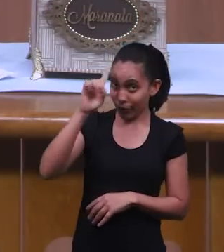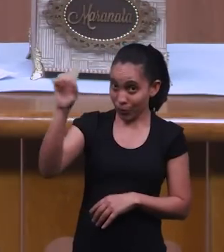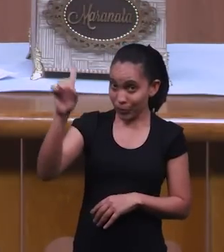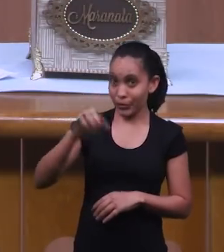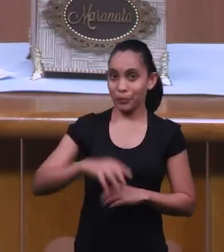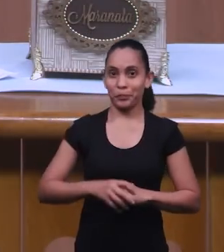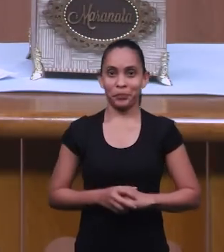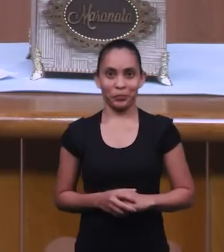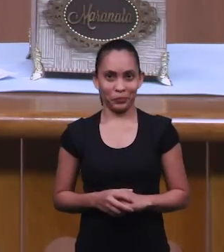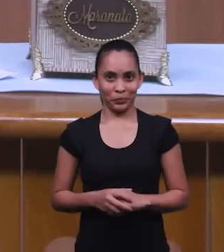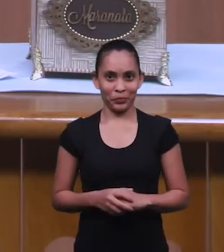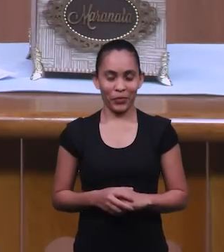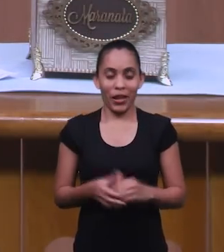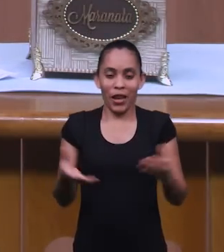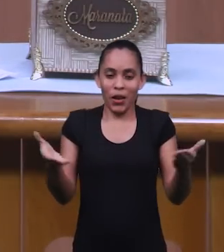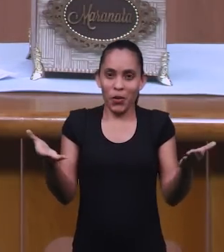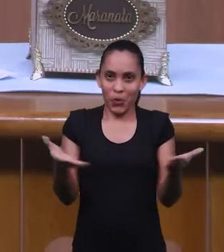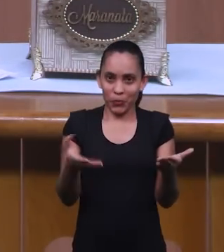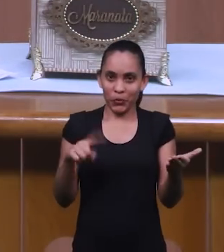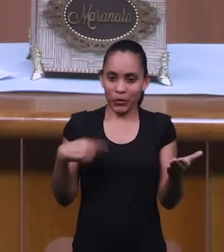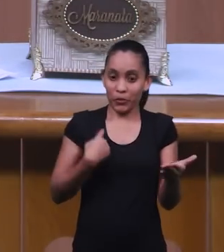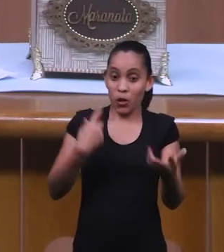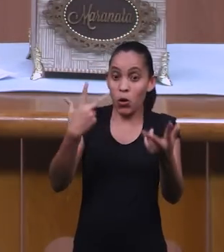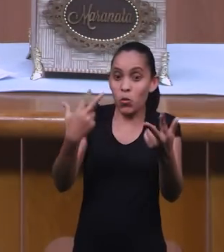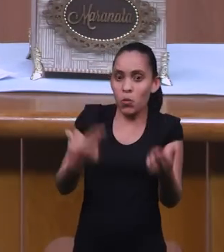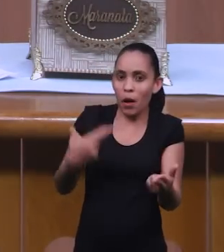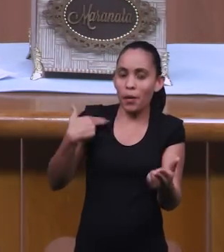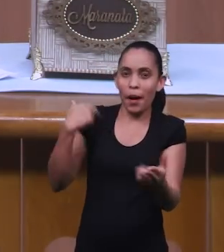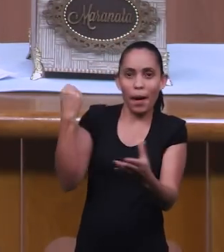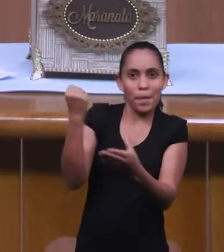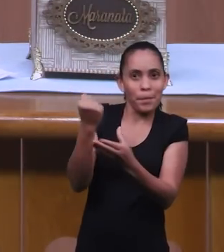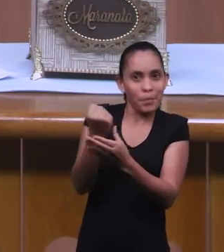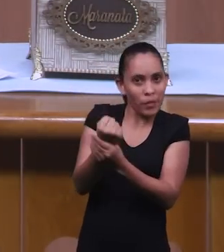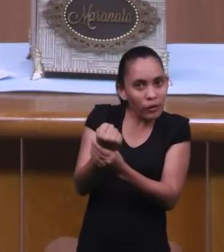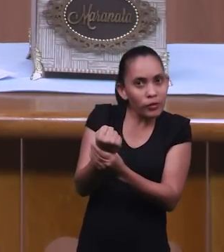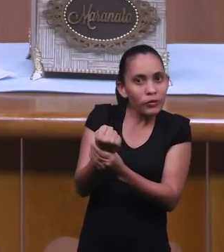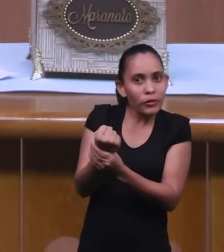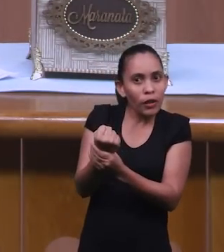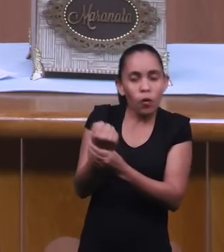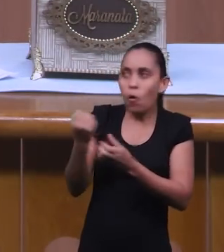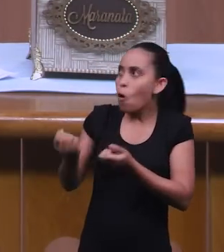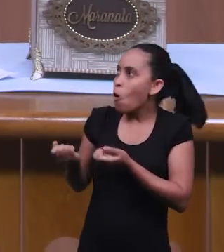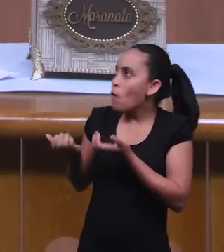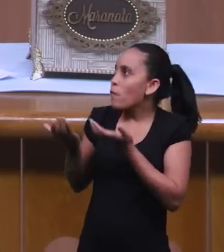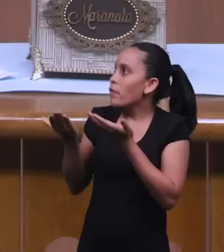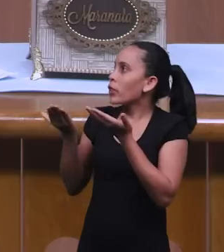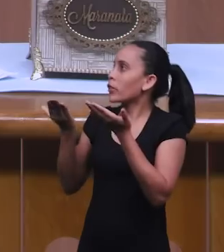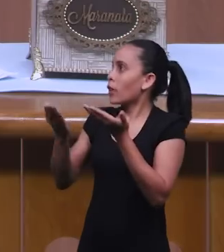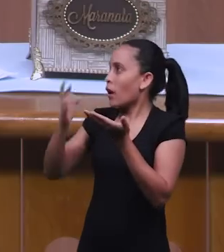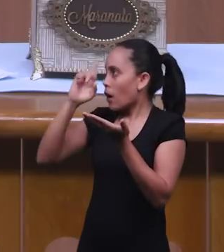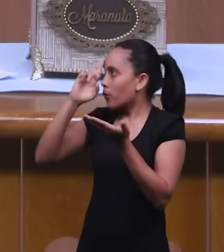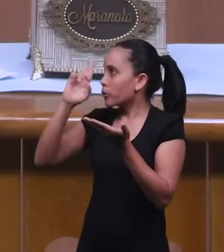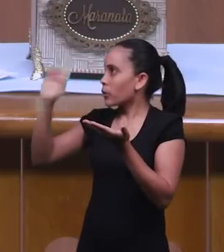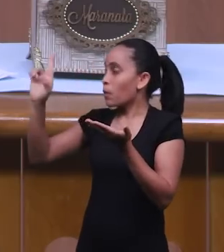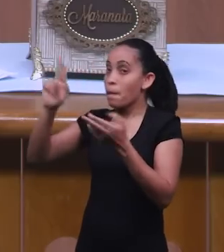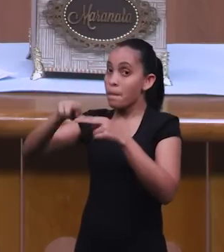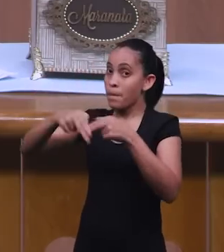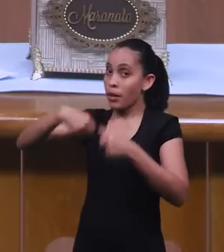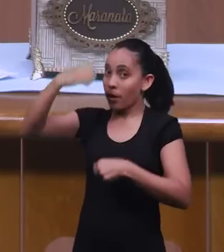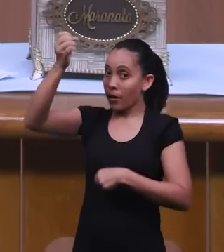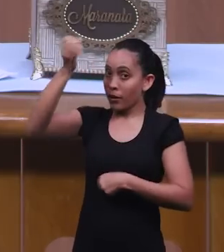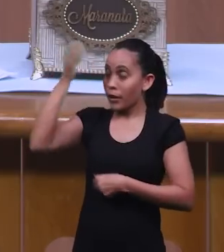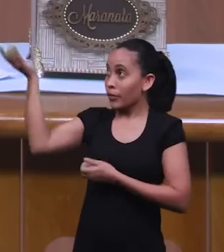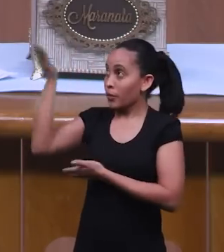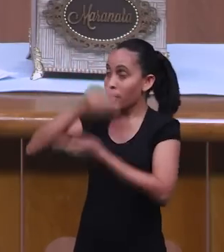Glória a Deus, que possamos ser igual a Abraão, ofertar por graça e receber das